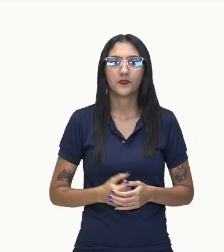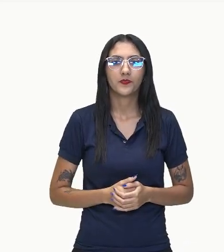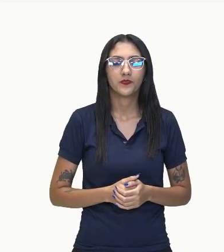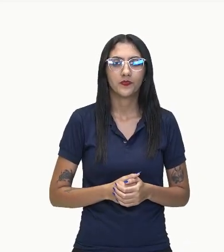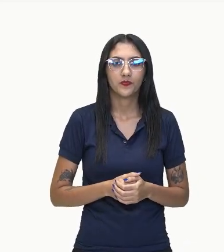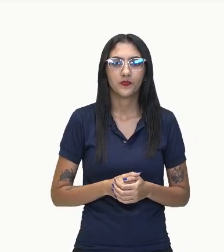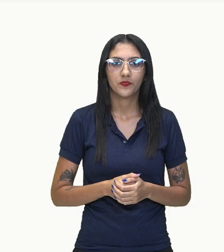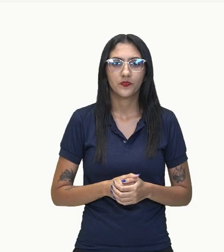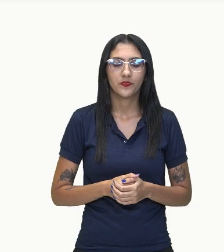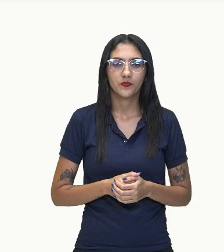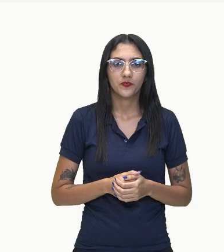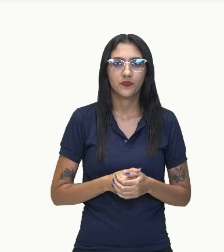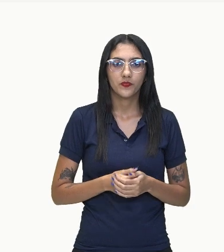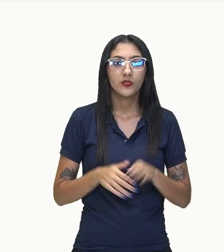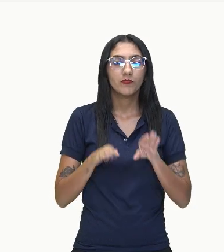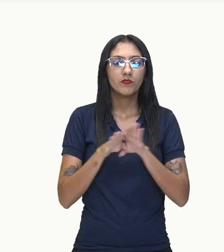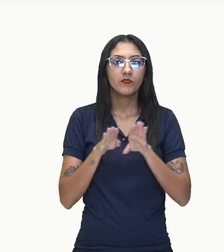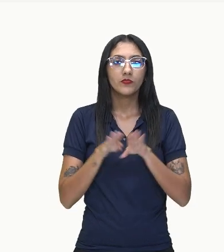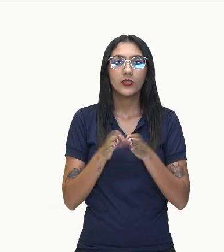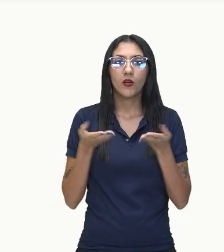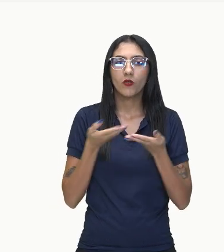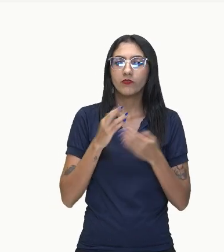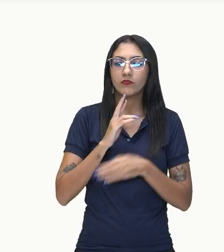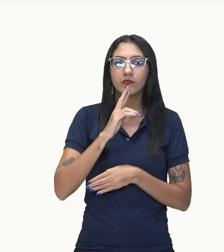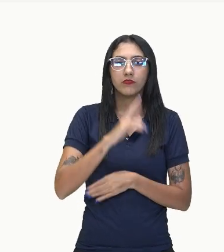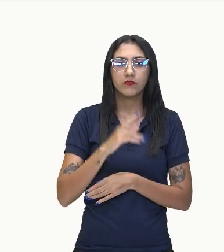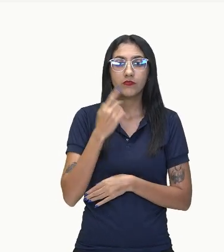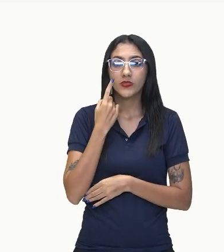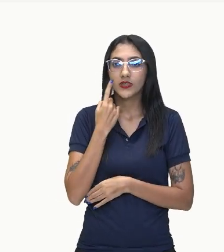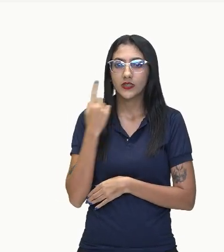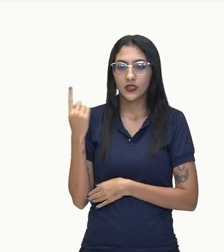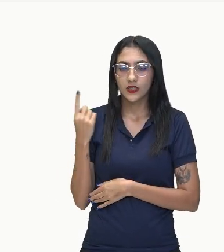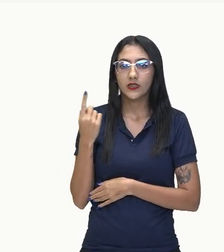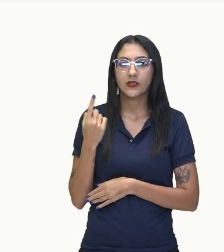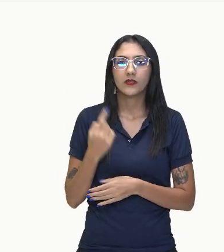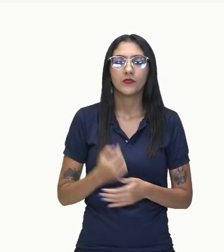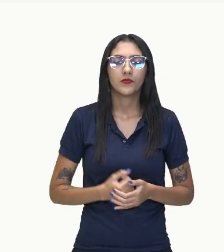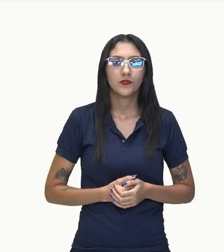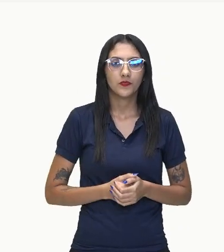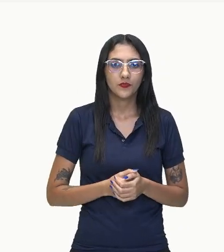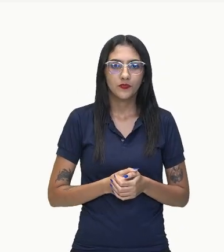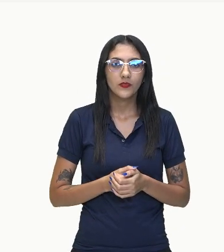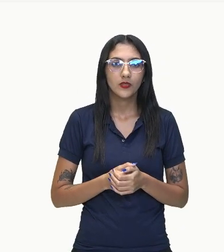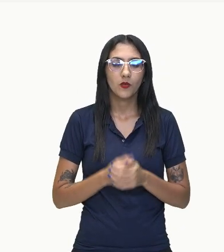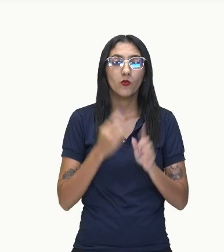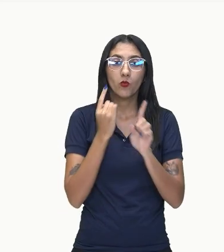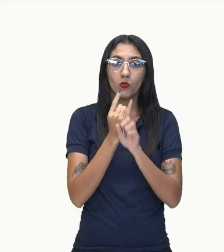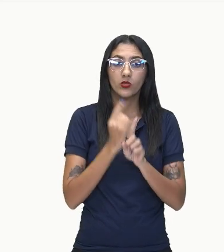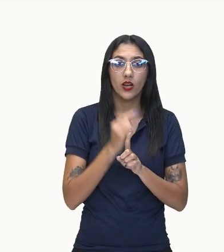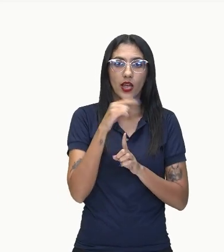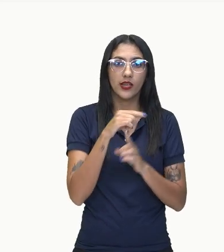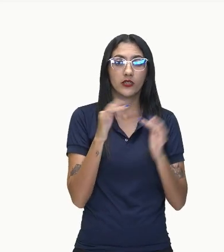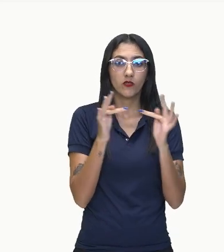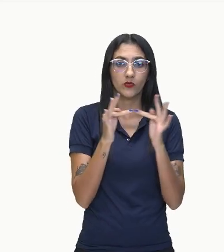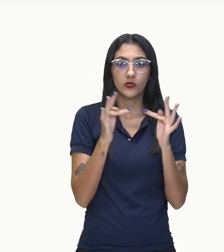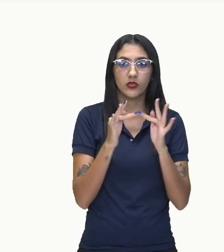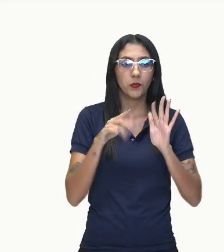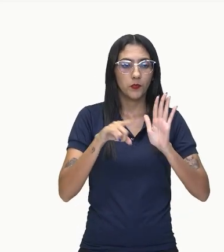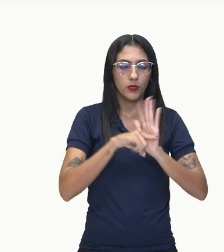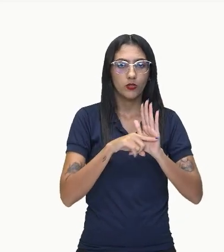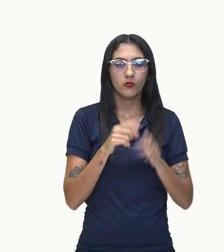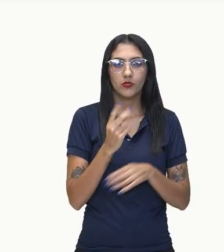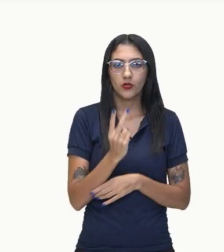com o sinal, o resultado aqui do zero da função, nós temos que o valor dele é menos